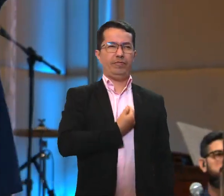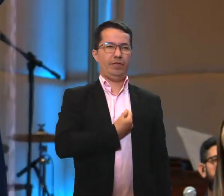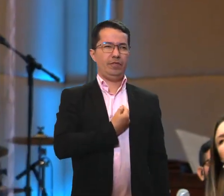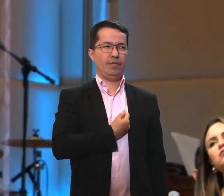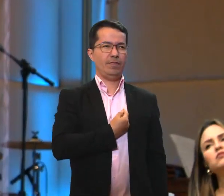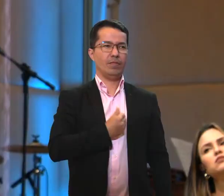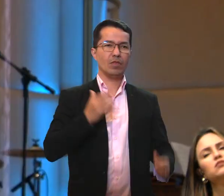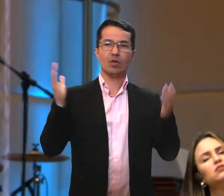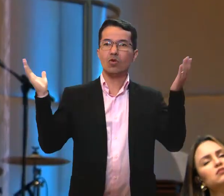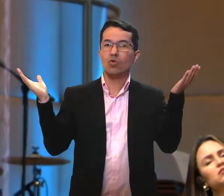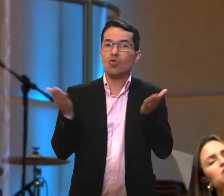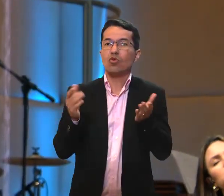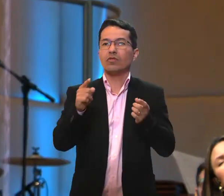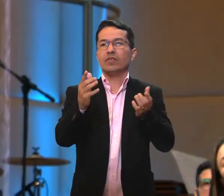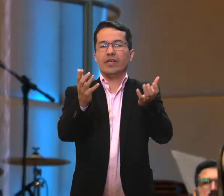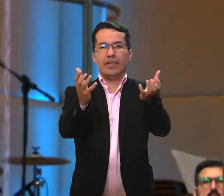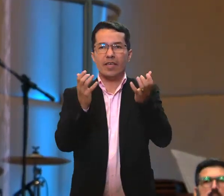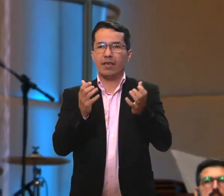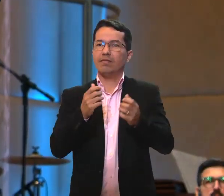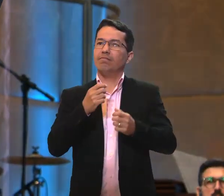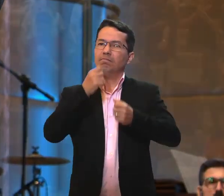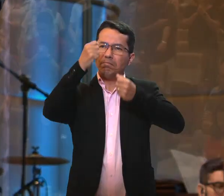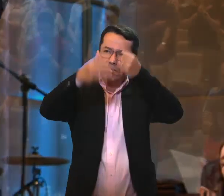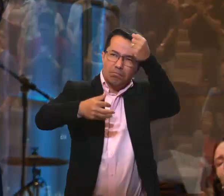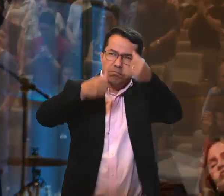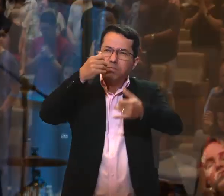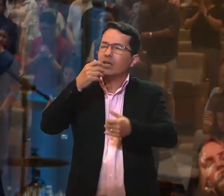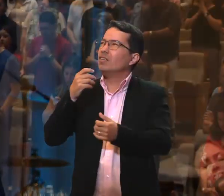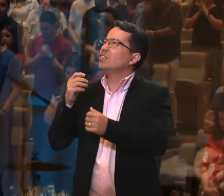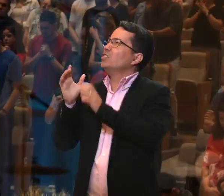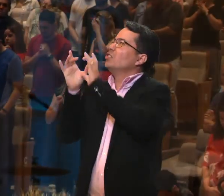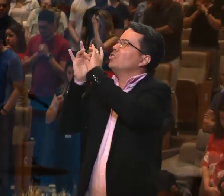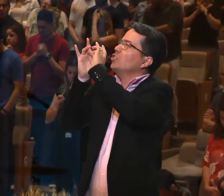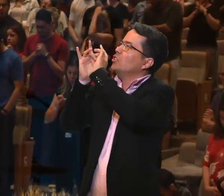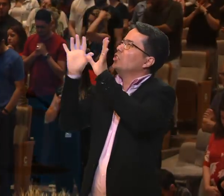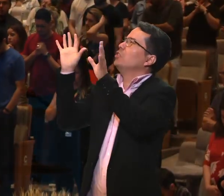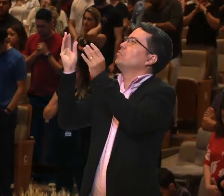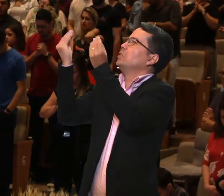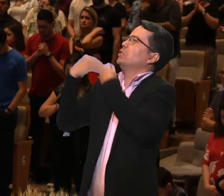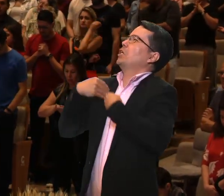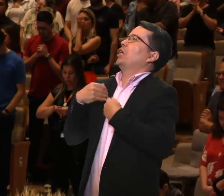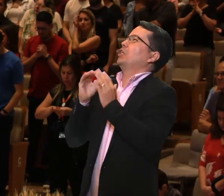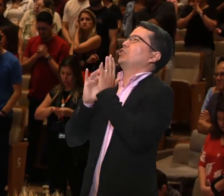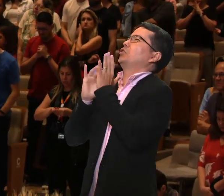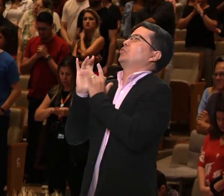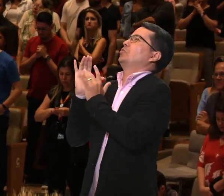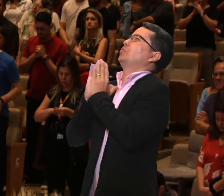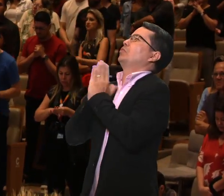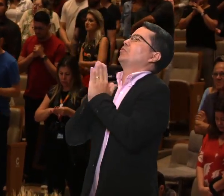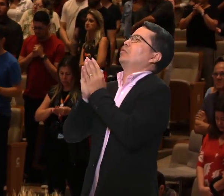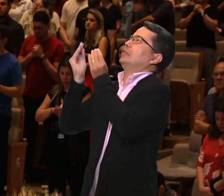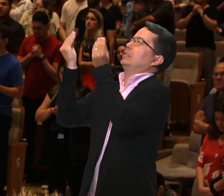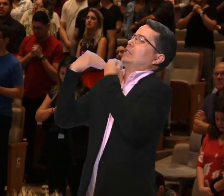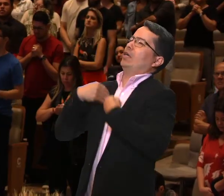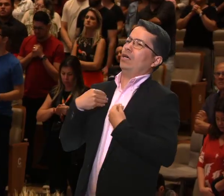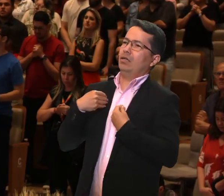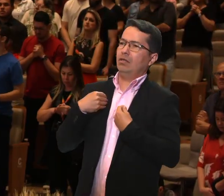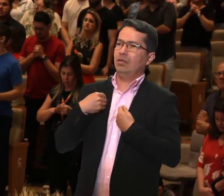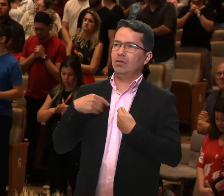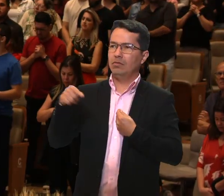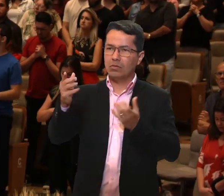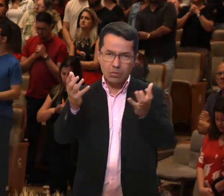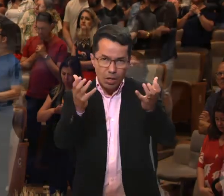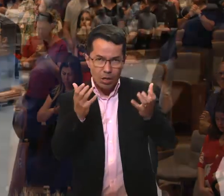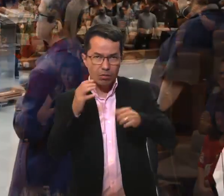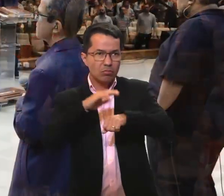Jesus, eu preciso da Tua cura, da Tua libertação, aonde você está, levante sua mão bem alto, eu quero orar por você.